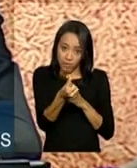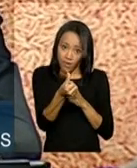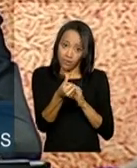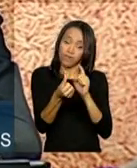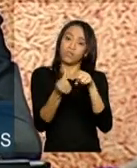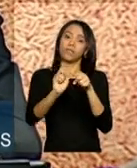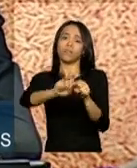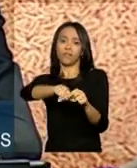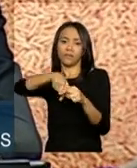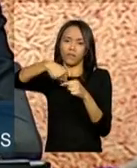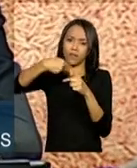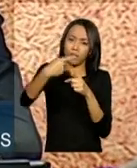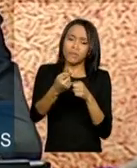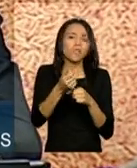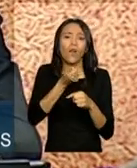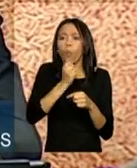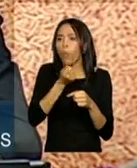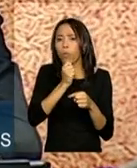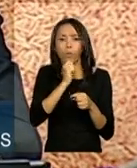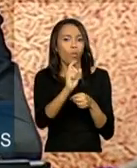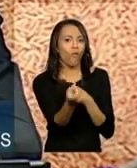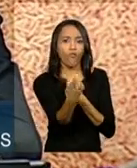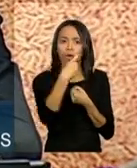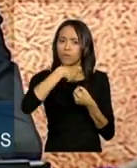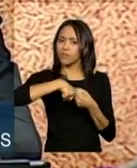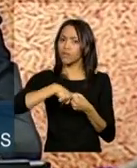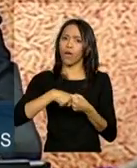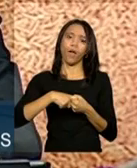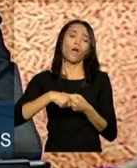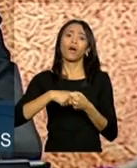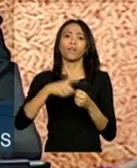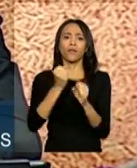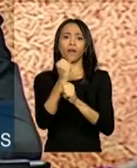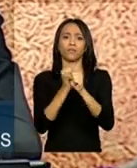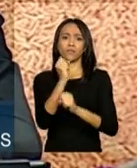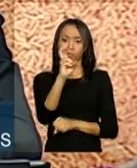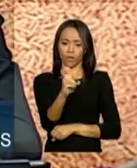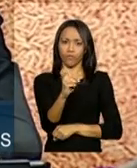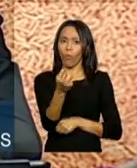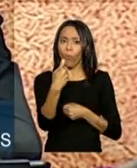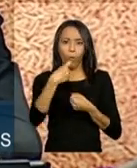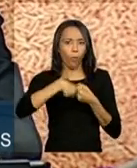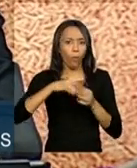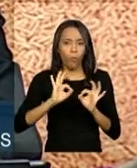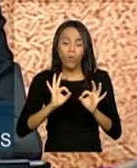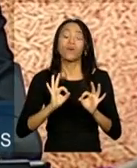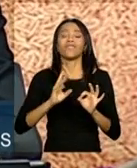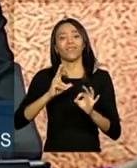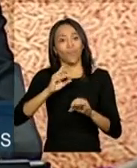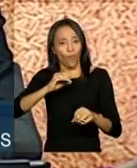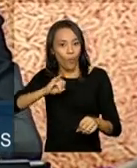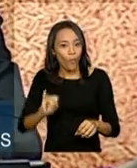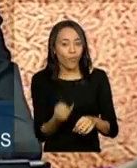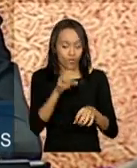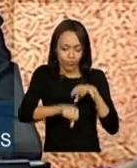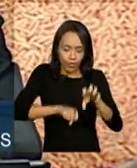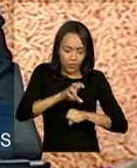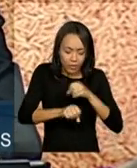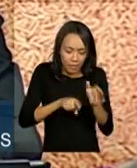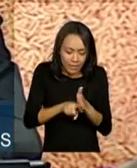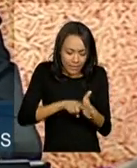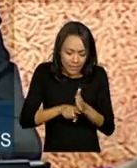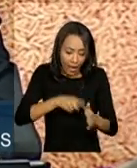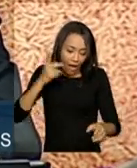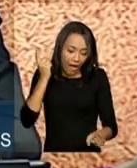se elas não retornarem para tomar a dose daqui a 5 anos nós teremos mecanismo de fazer uma buscativa um